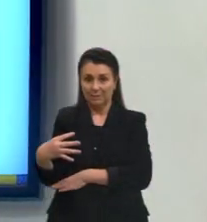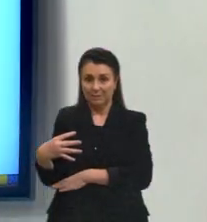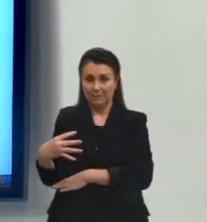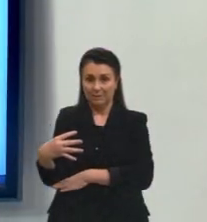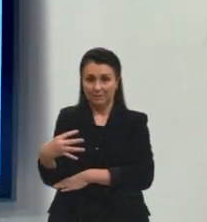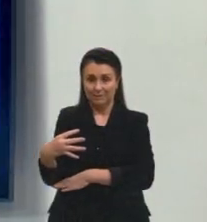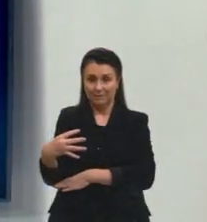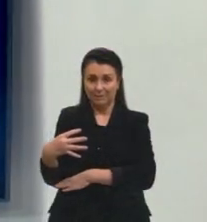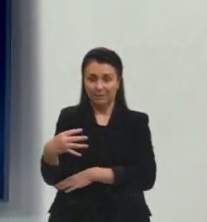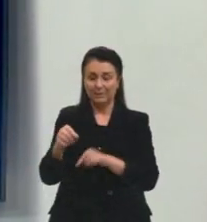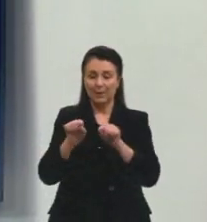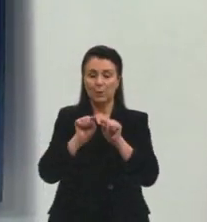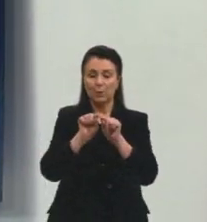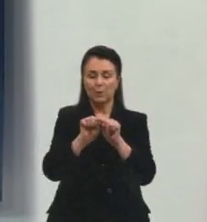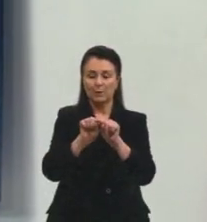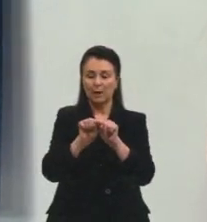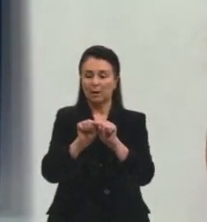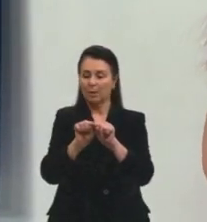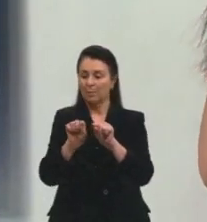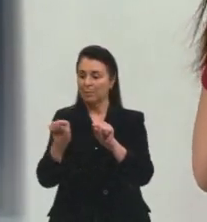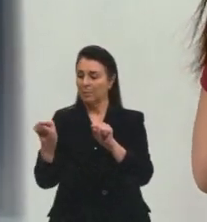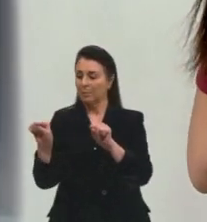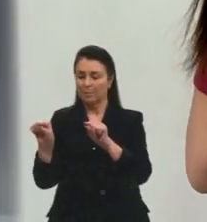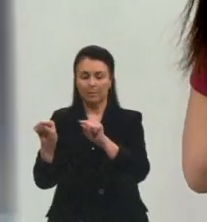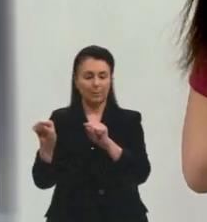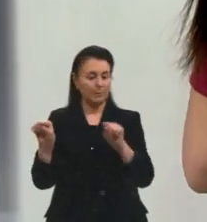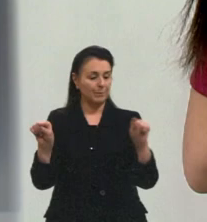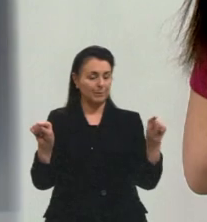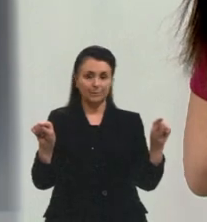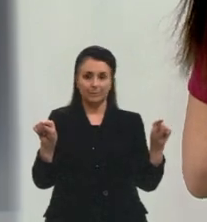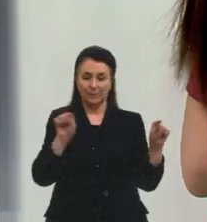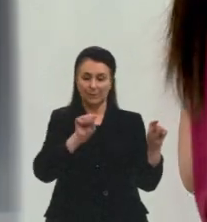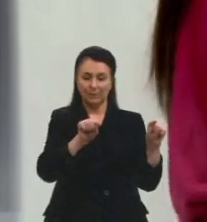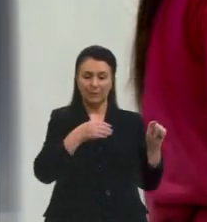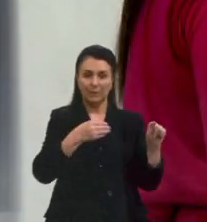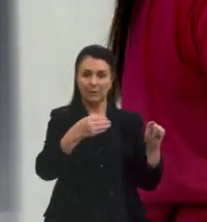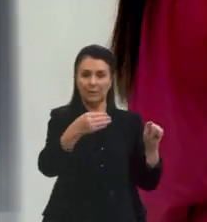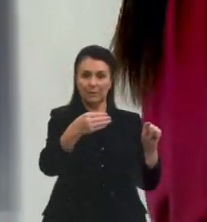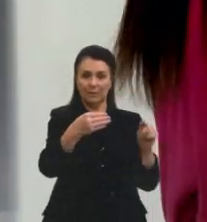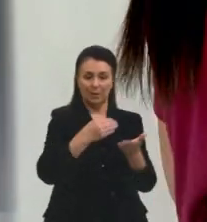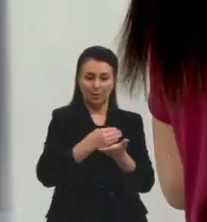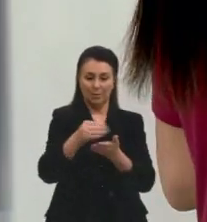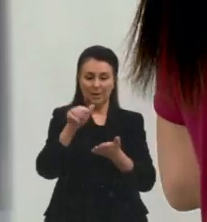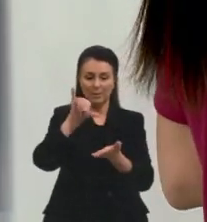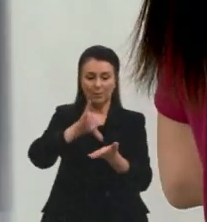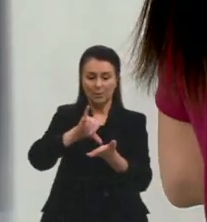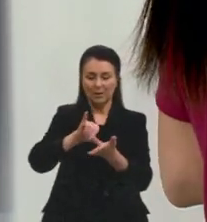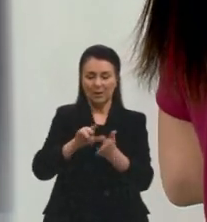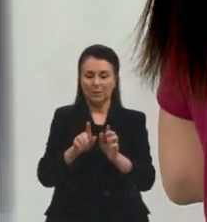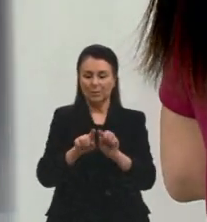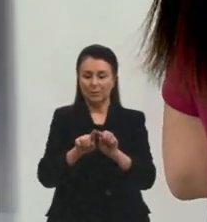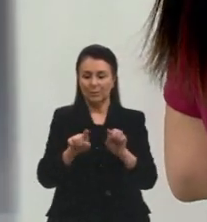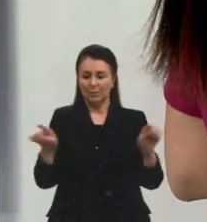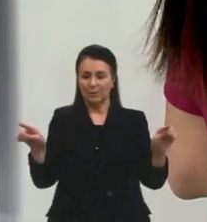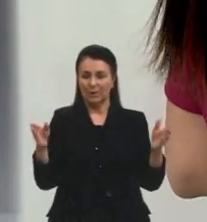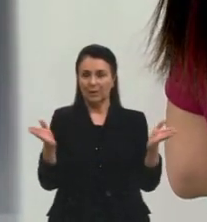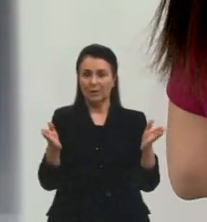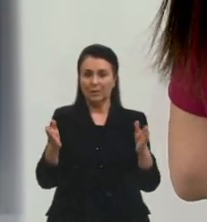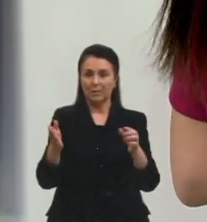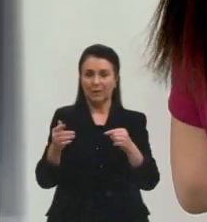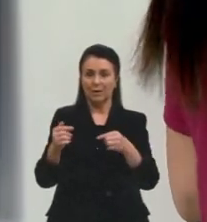ela é do centro para as pontas para os extremos e de cima